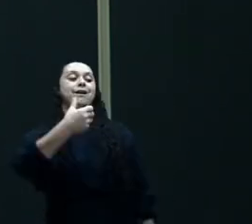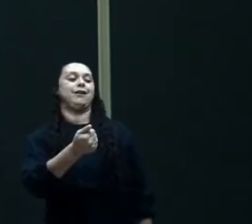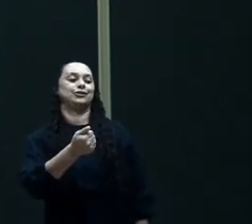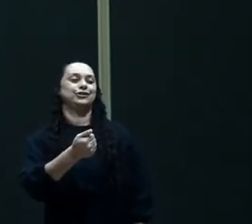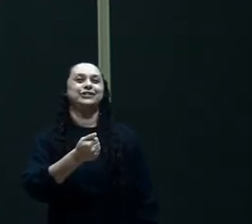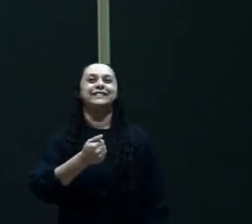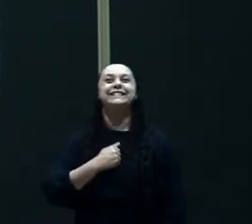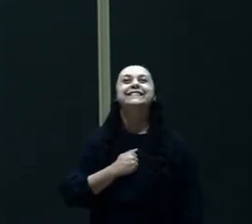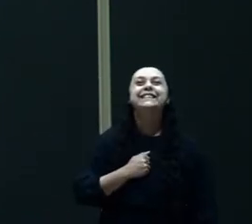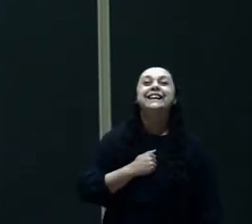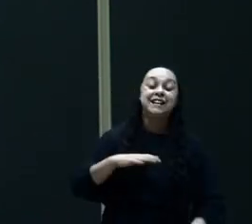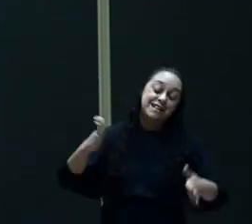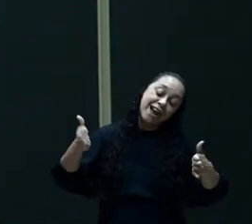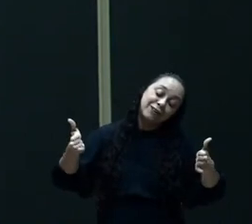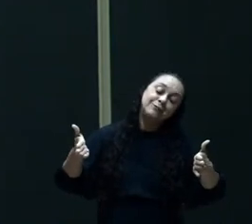tá a promessa